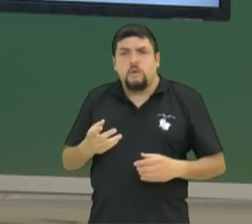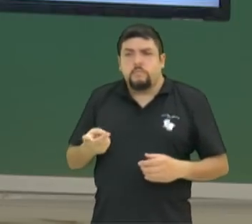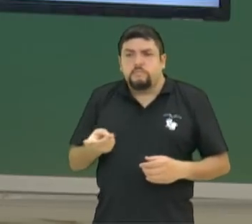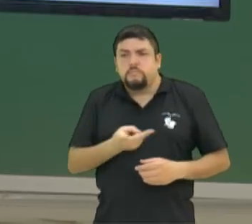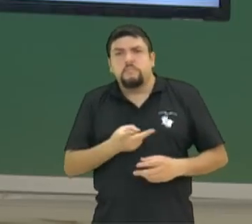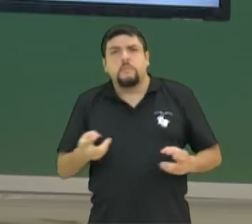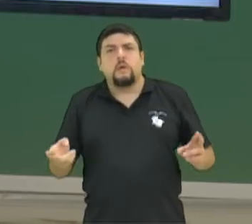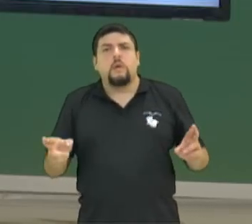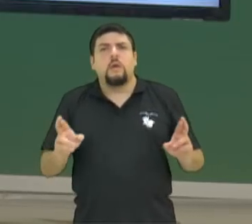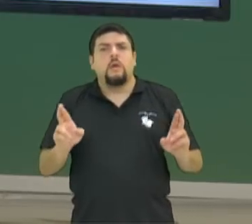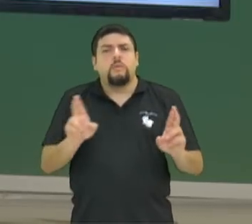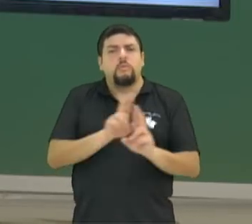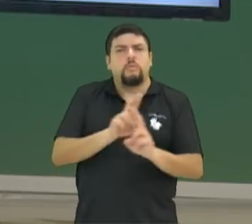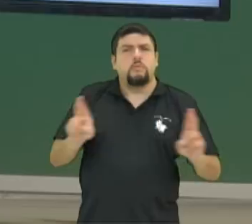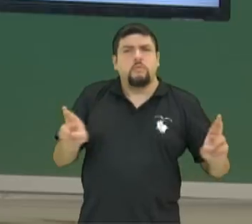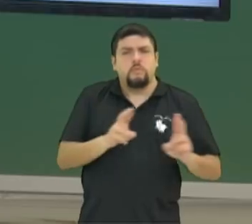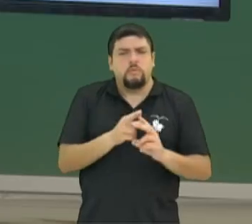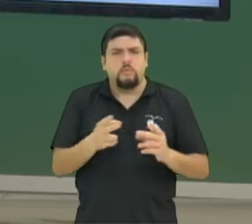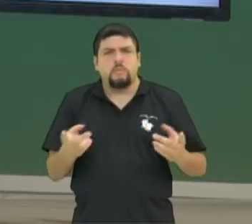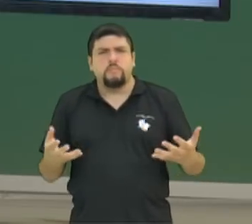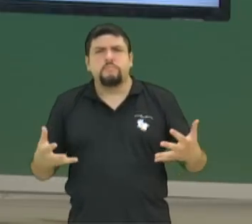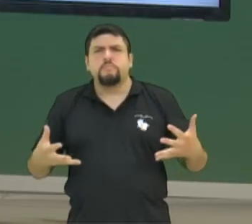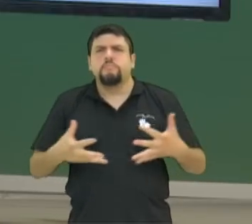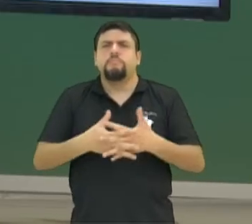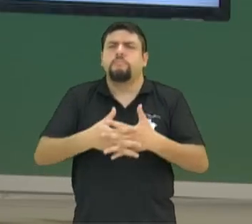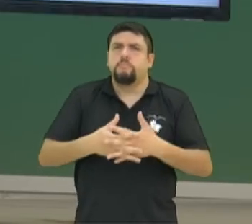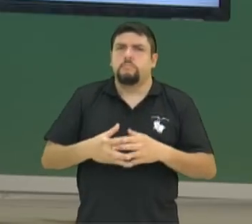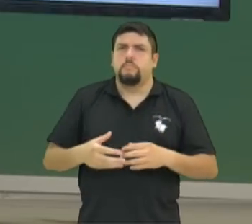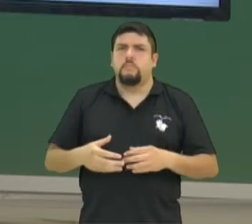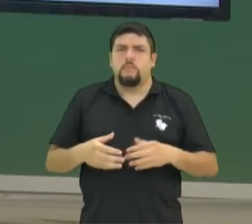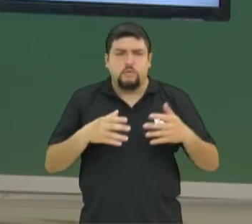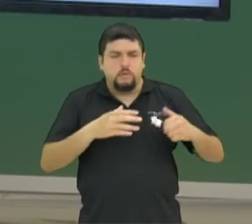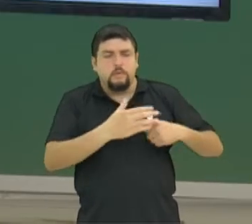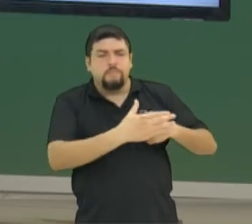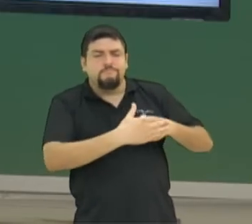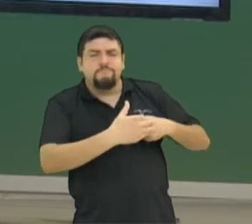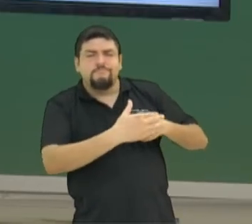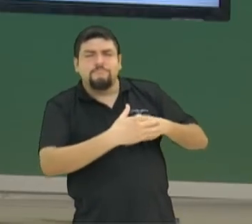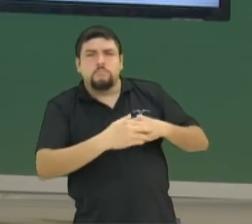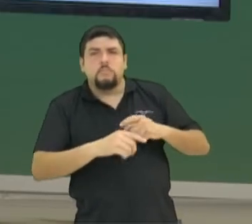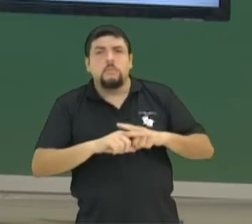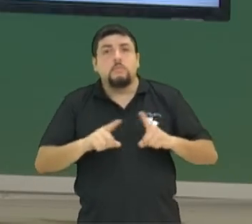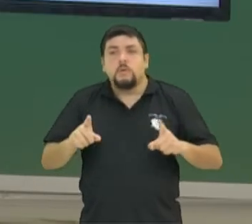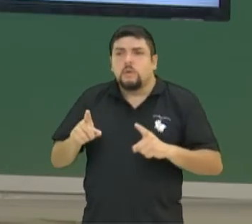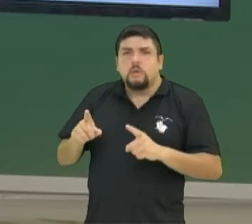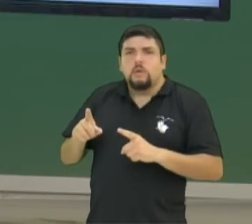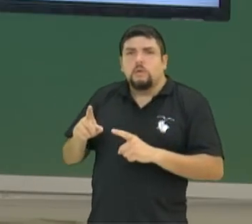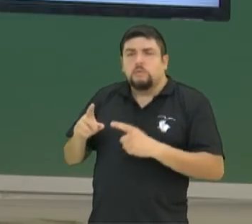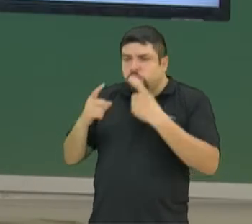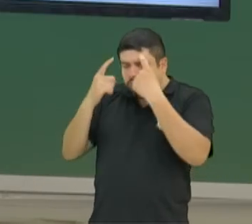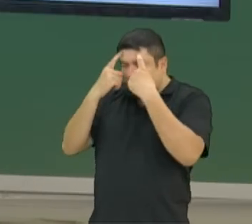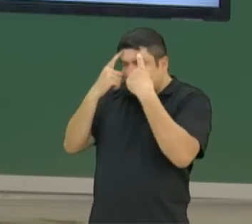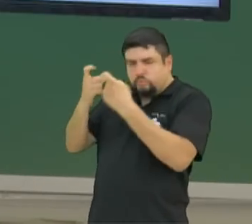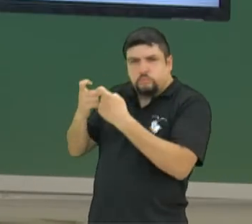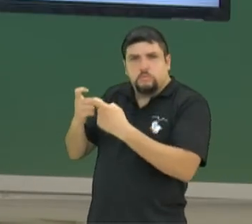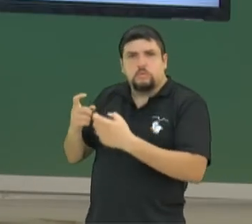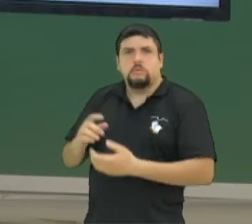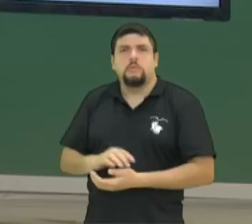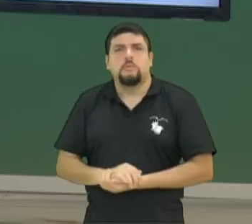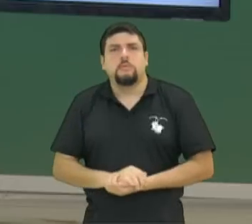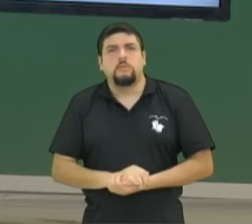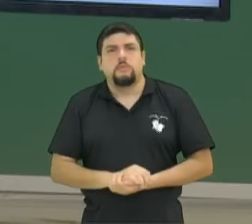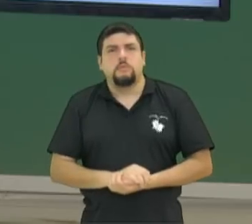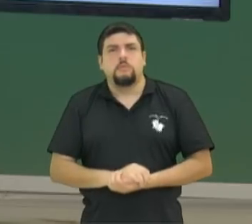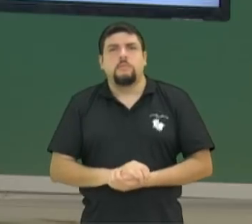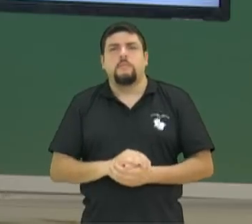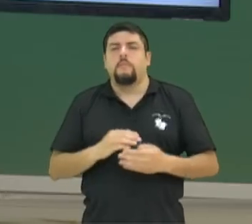gente percebe nas duas imagens, né? Ao mesmo tempo afeto e ao mesmo tempo essa violência que acontecia nesse período.